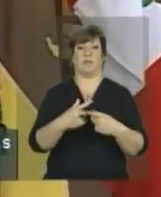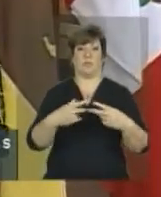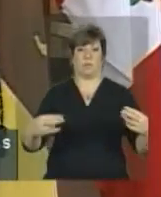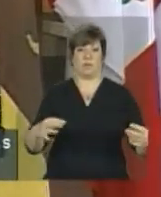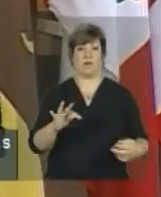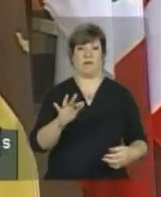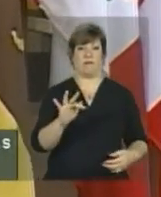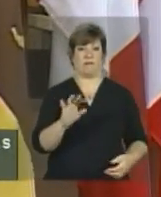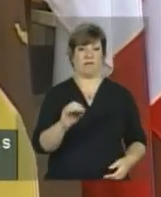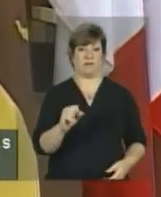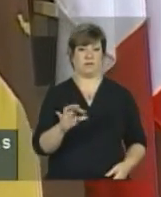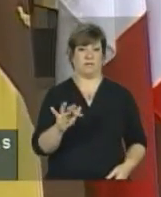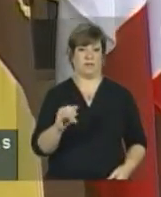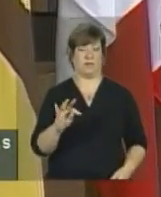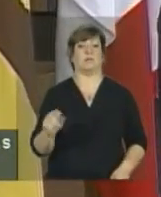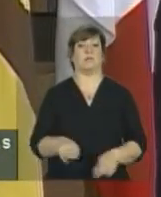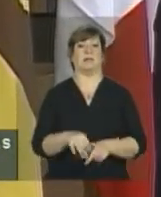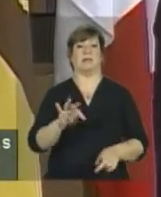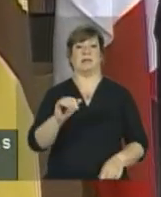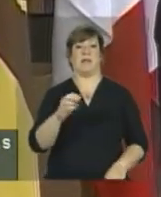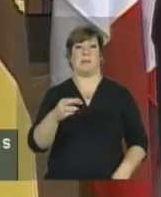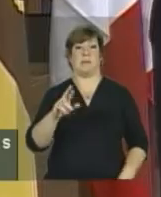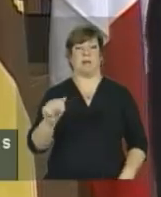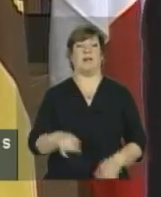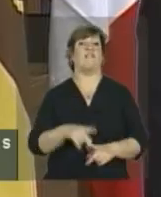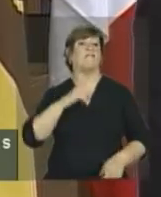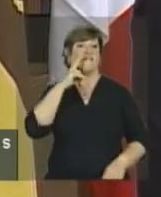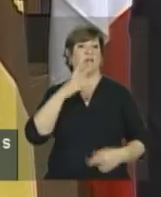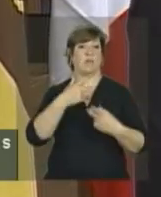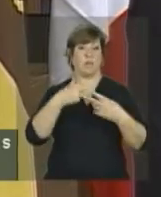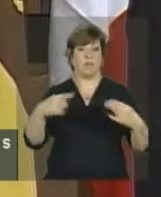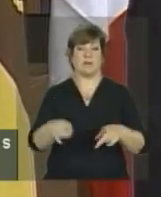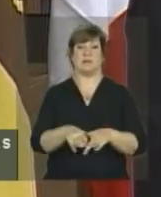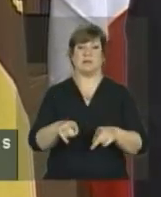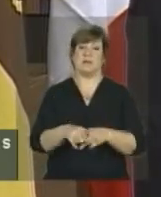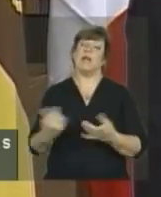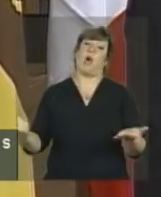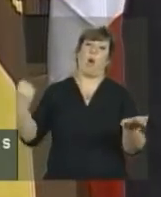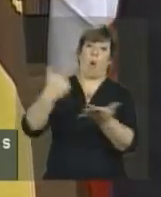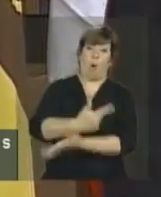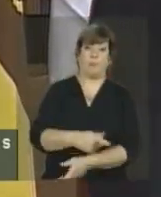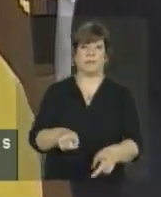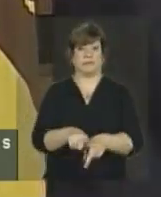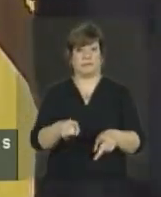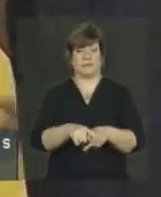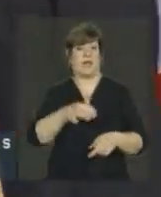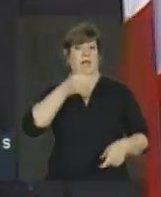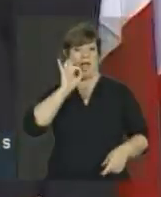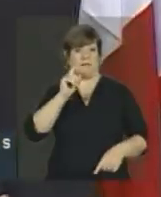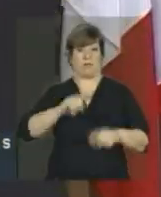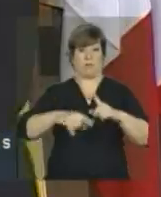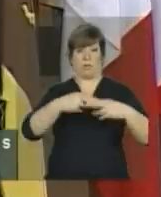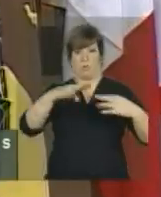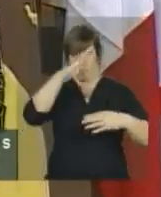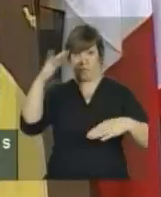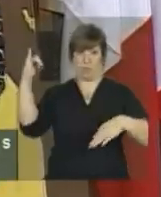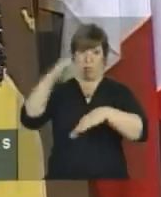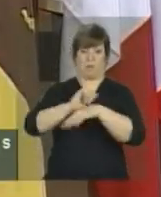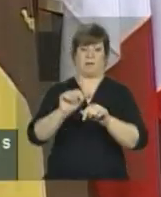tâmaras, vinhos e azeite ao Brasil e importar café, produtos aeronáuticos e máquinas